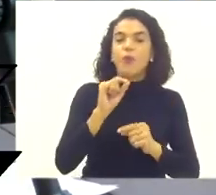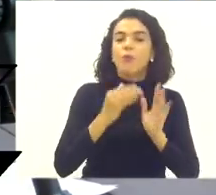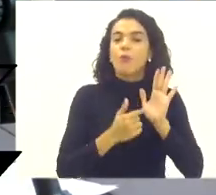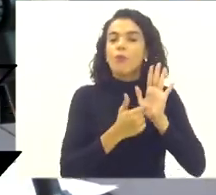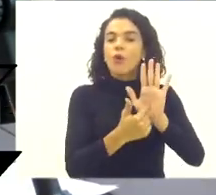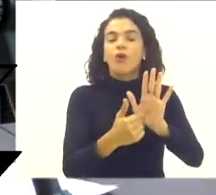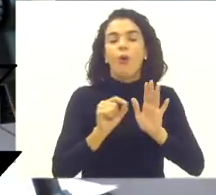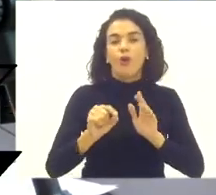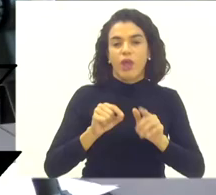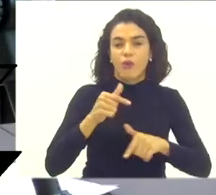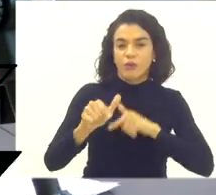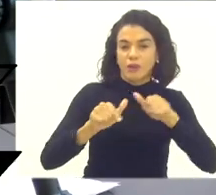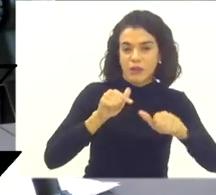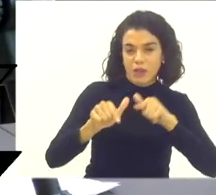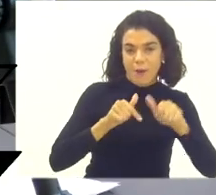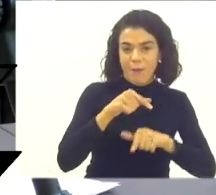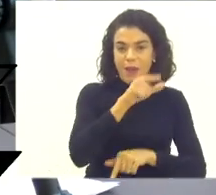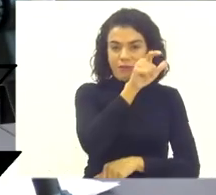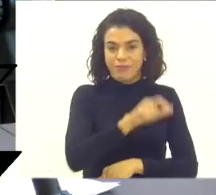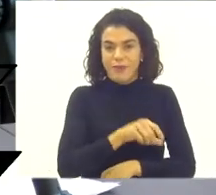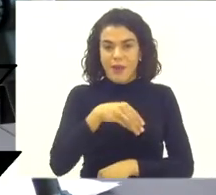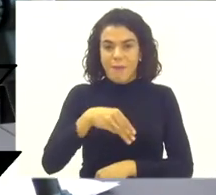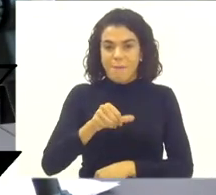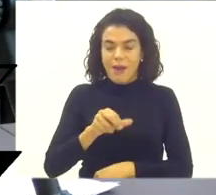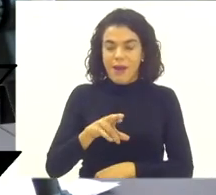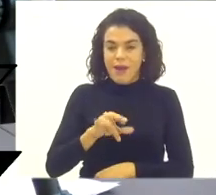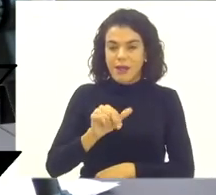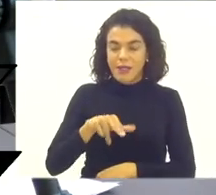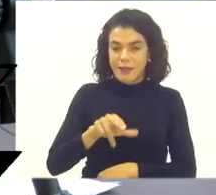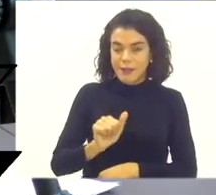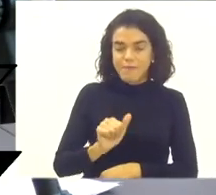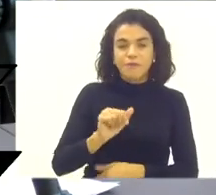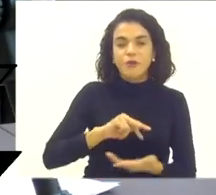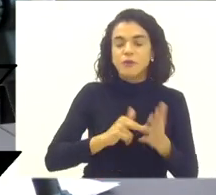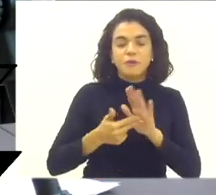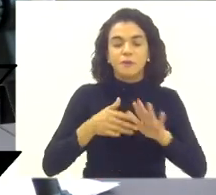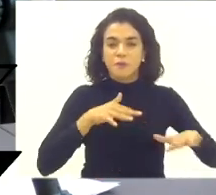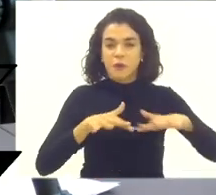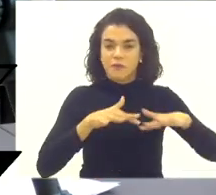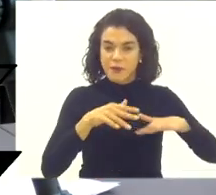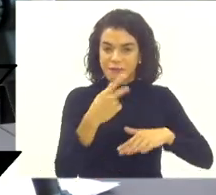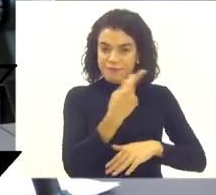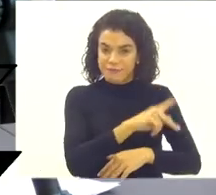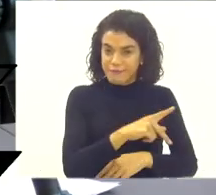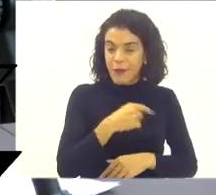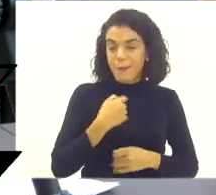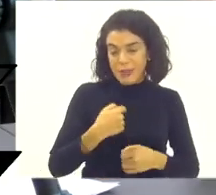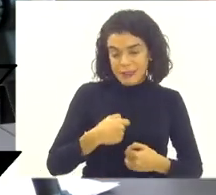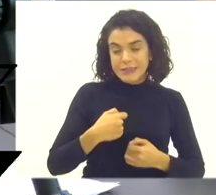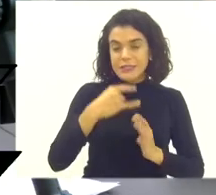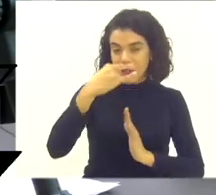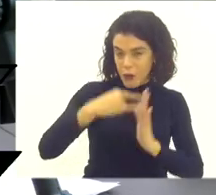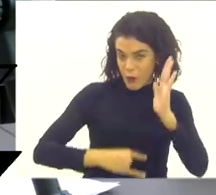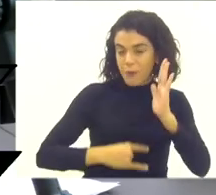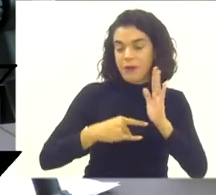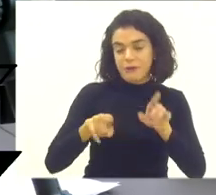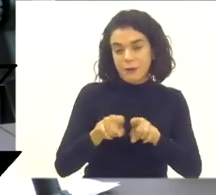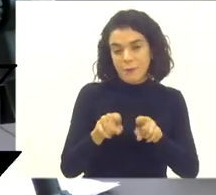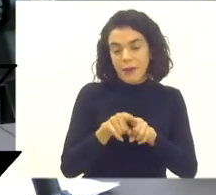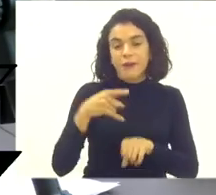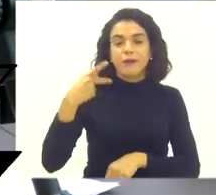da Marina o trabalho do movimento então a gente precisa ter essa coisa aqui registrada documentário e a